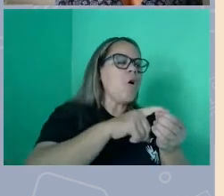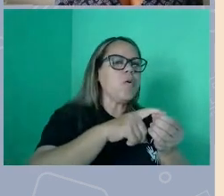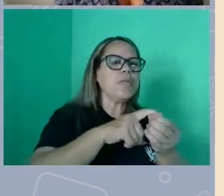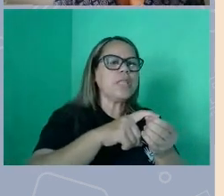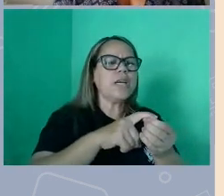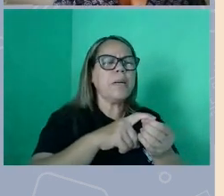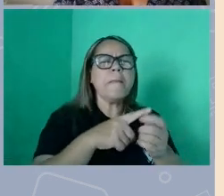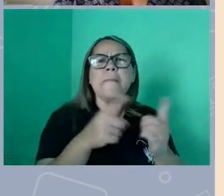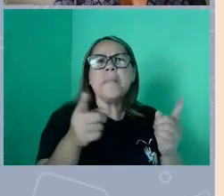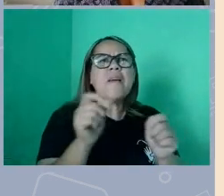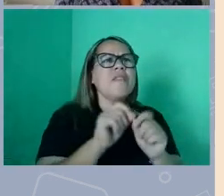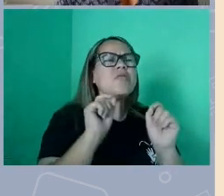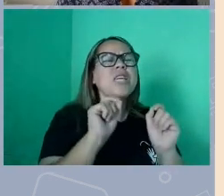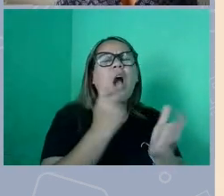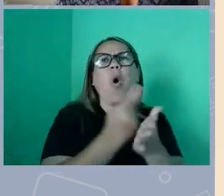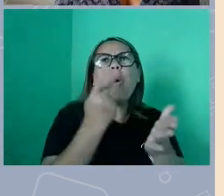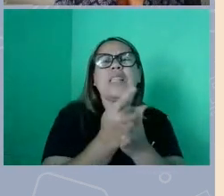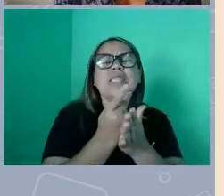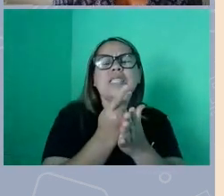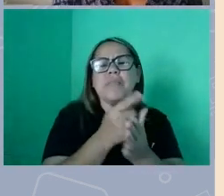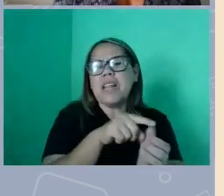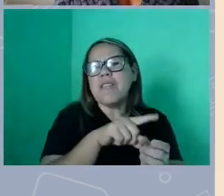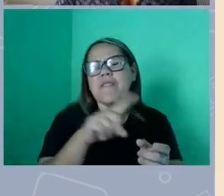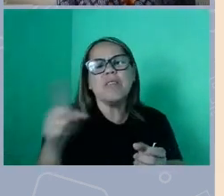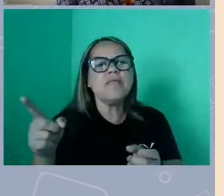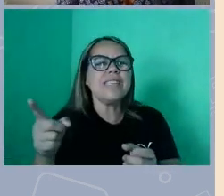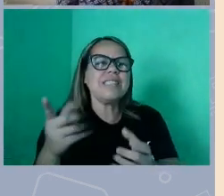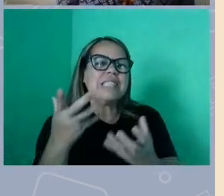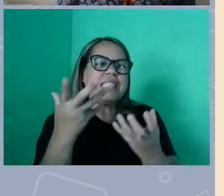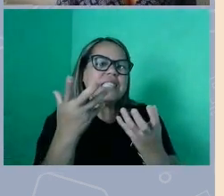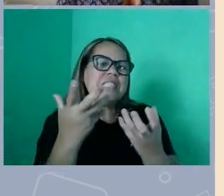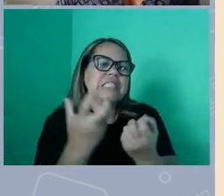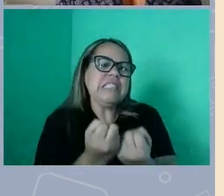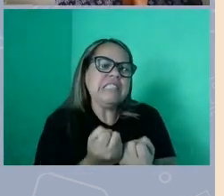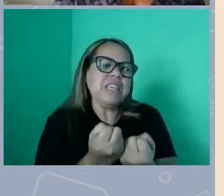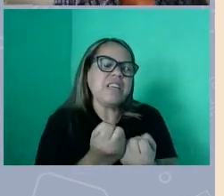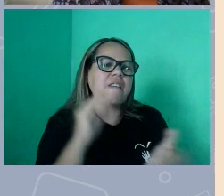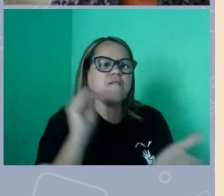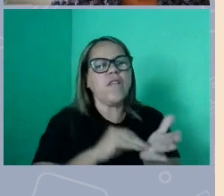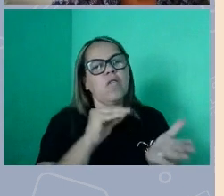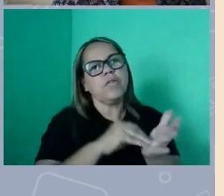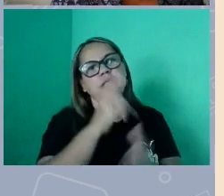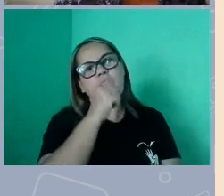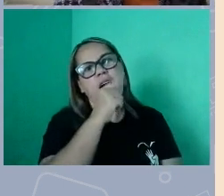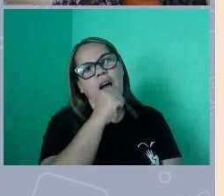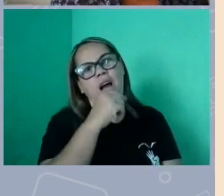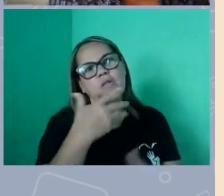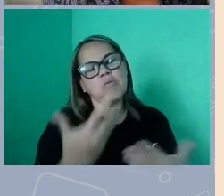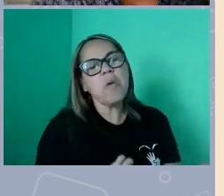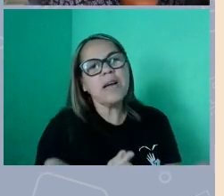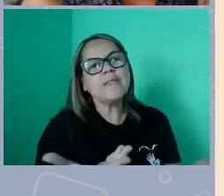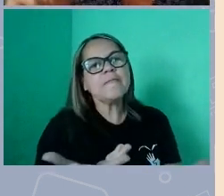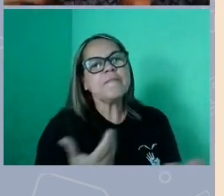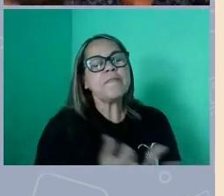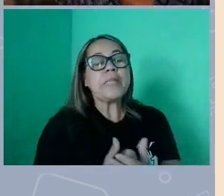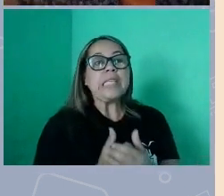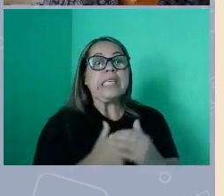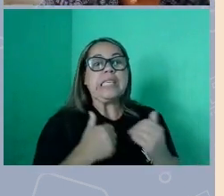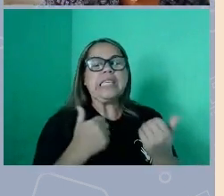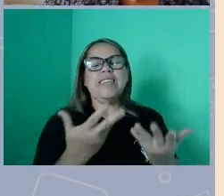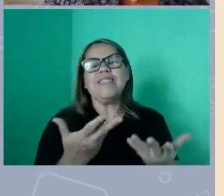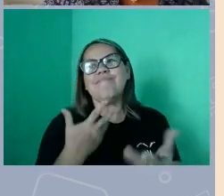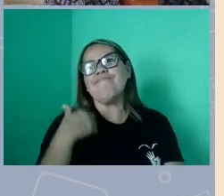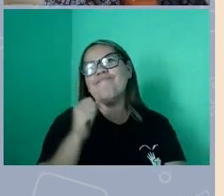fez com que ele saísse a seca a falta de água né a falta de água e aí ele fica